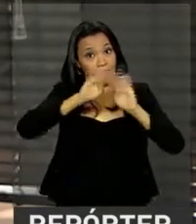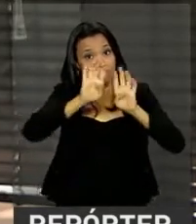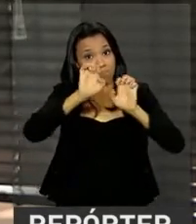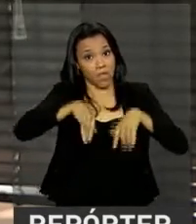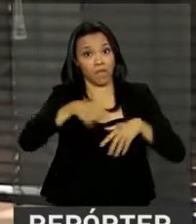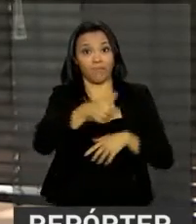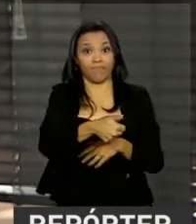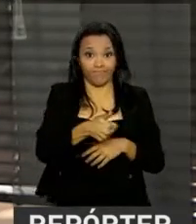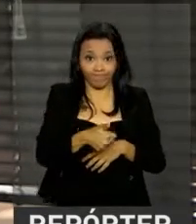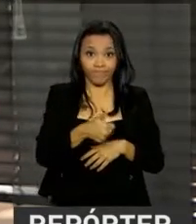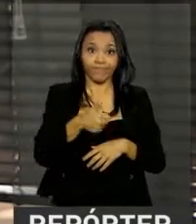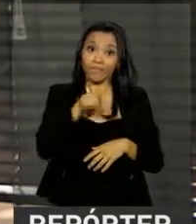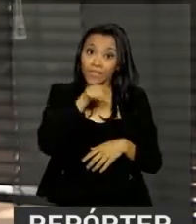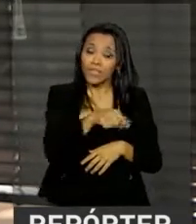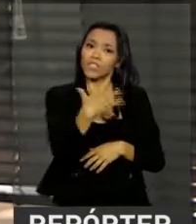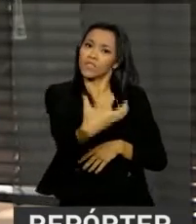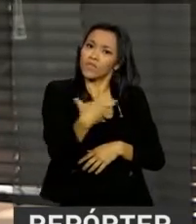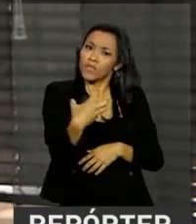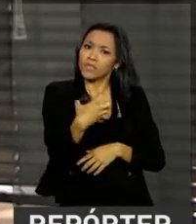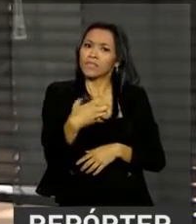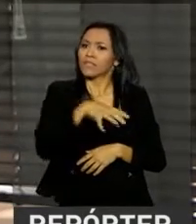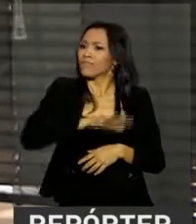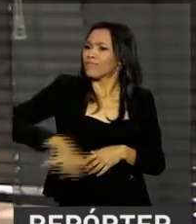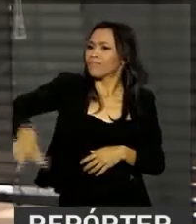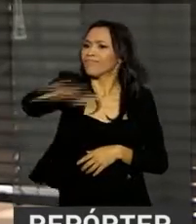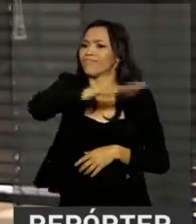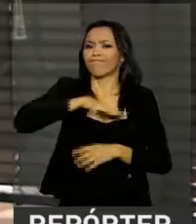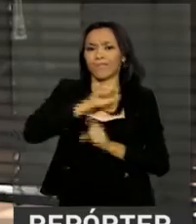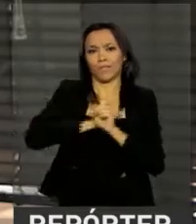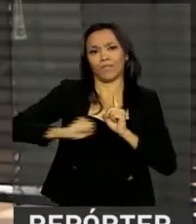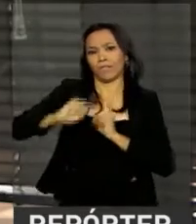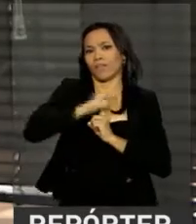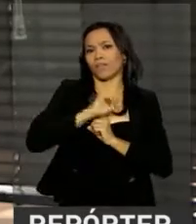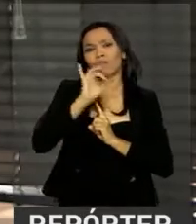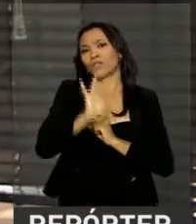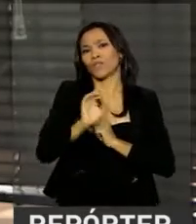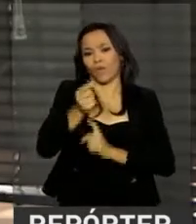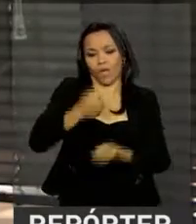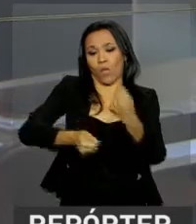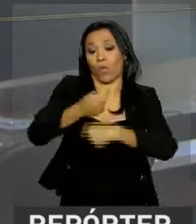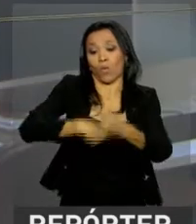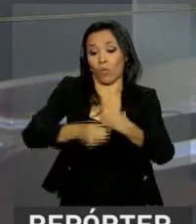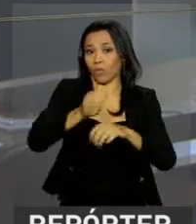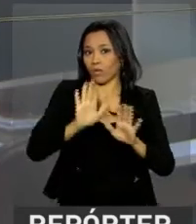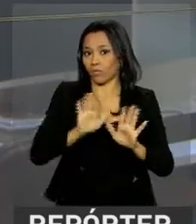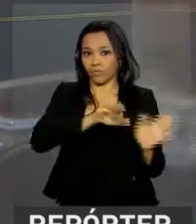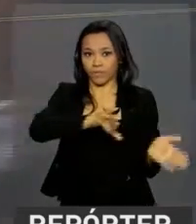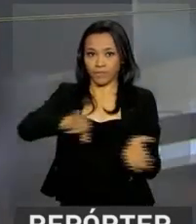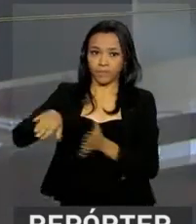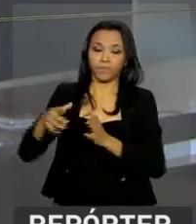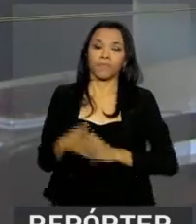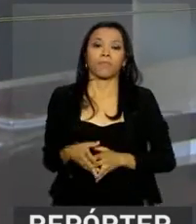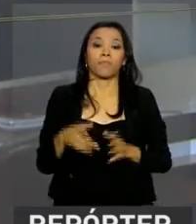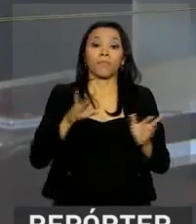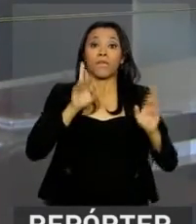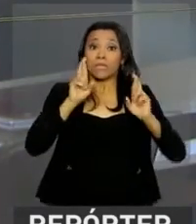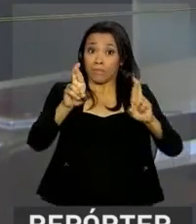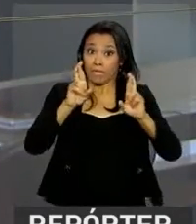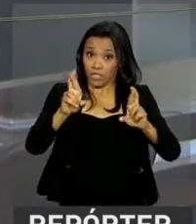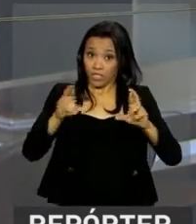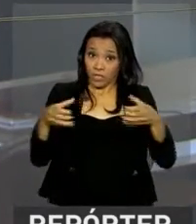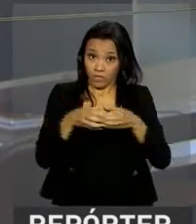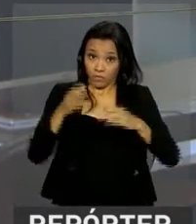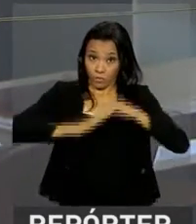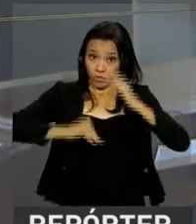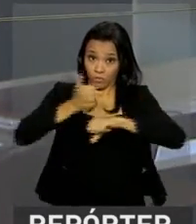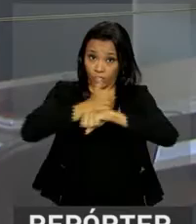acaba é impactante em toda a sociedade não é apenas uma questão econômica ea expectativa dos economistas do